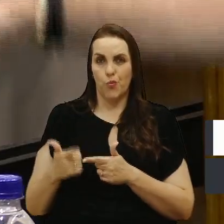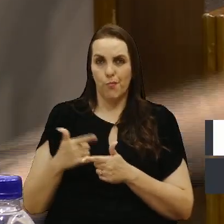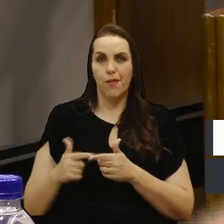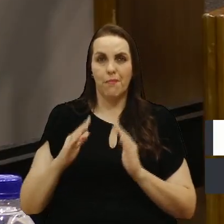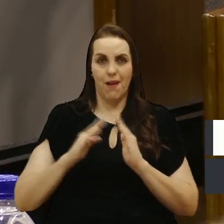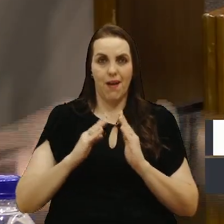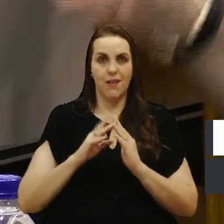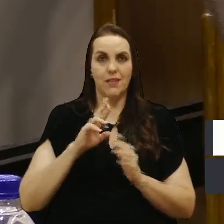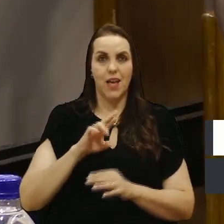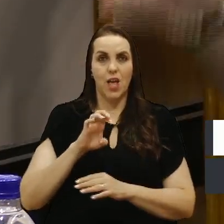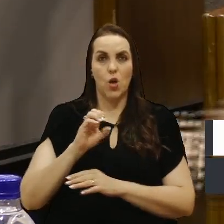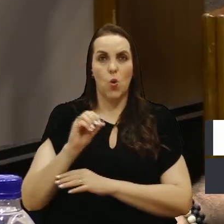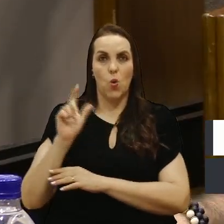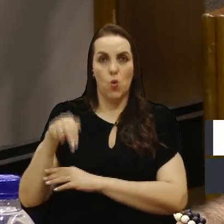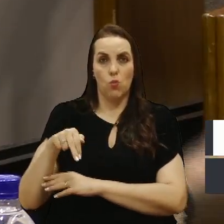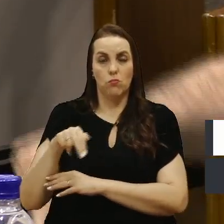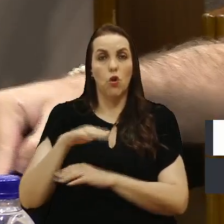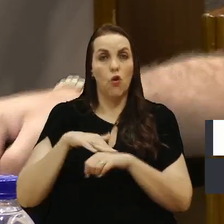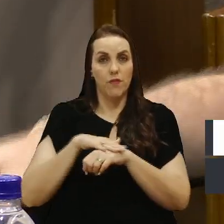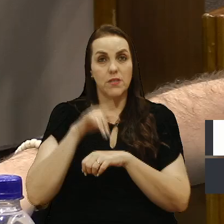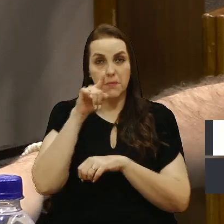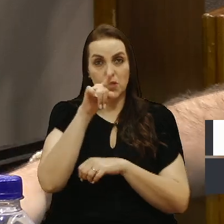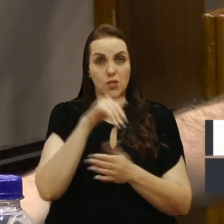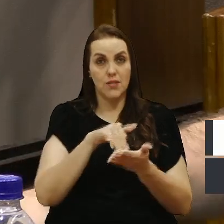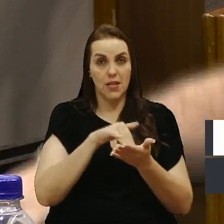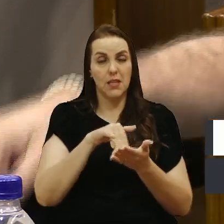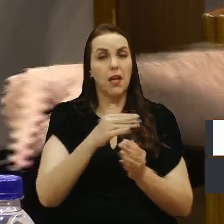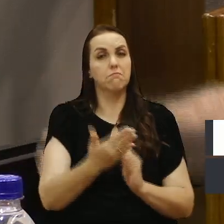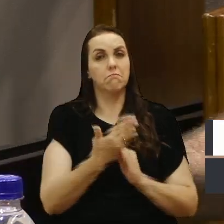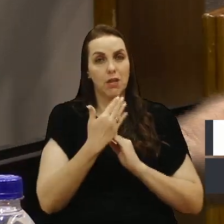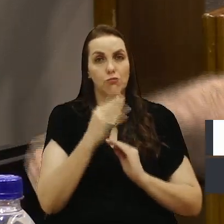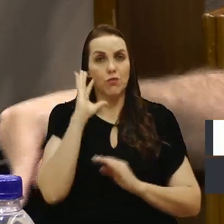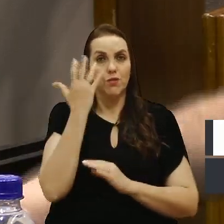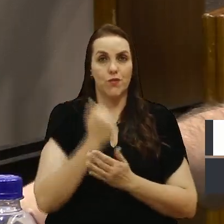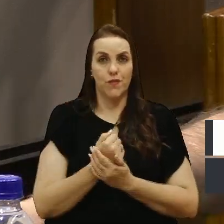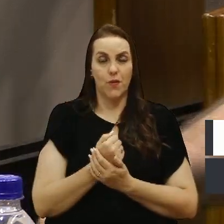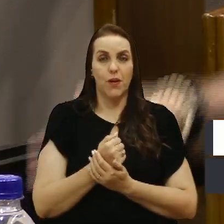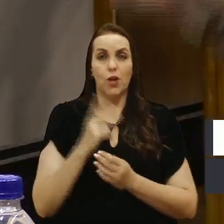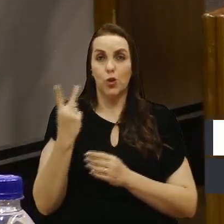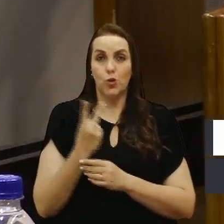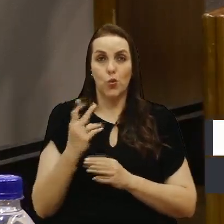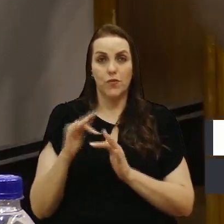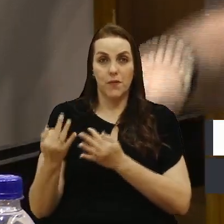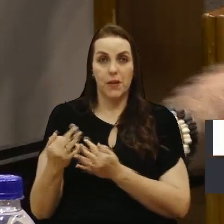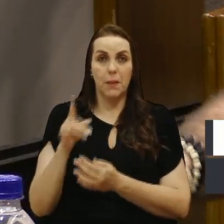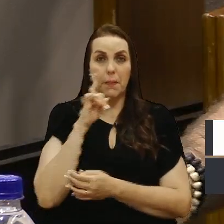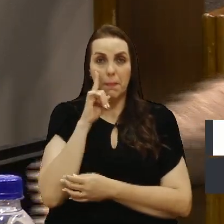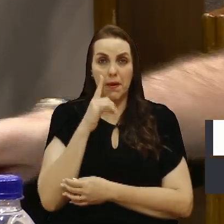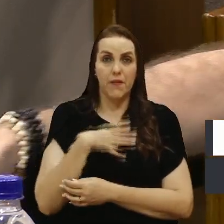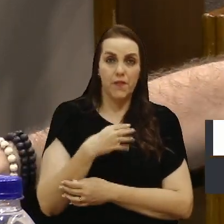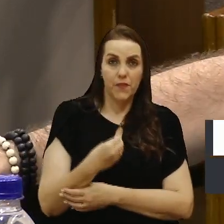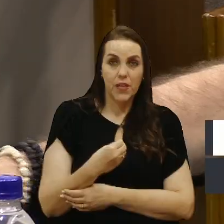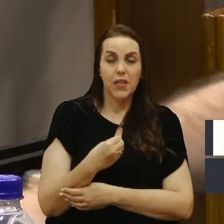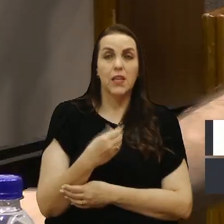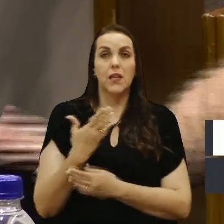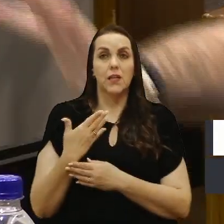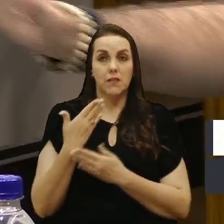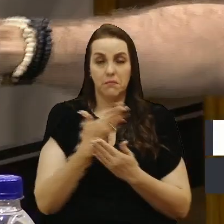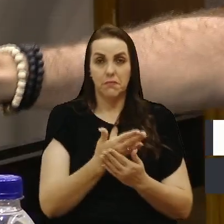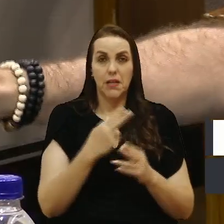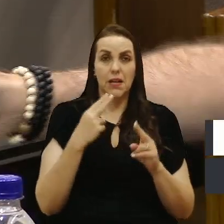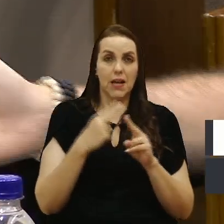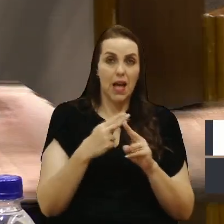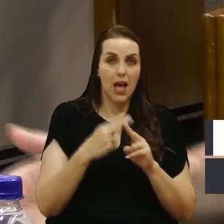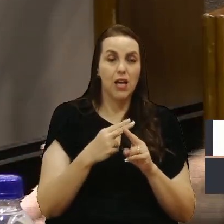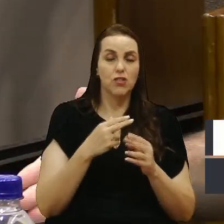com o senhor quando era secretário, o senhor resolveu. Conseguiu ajudar as 2 famílias, tanto a mãe como a filha, elas encaminharam pela Caixa e tiveram residência lá e deu